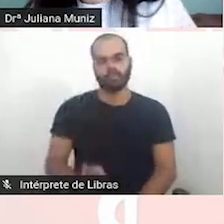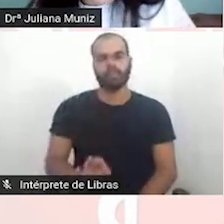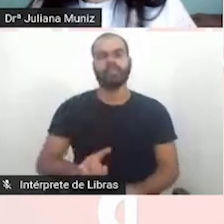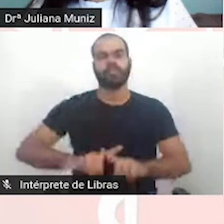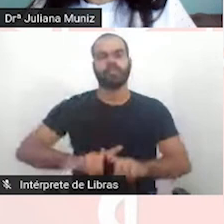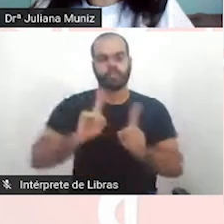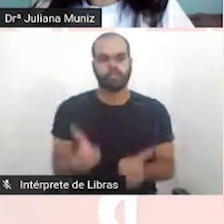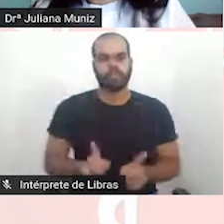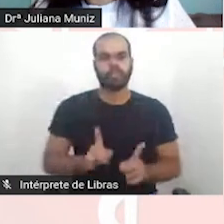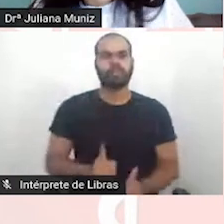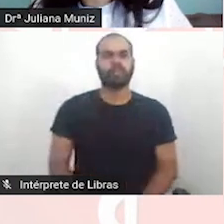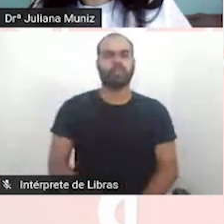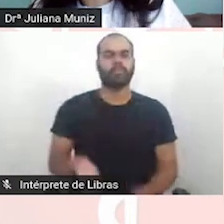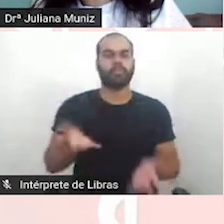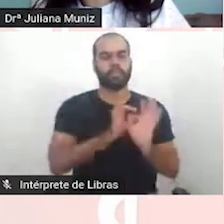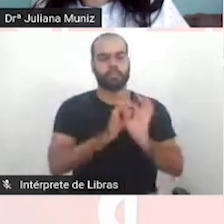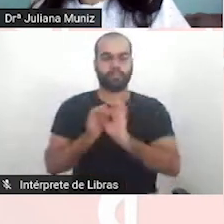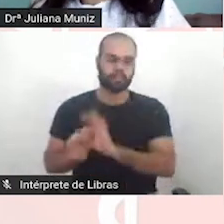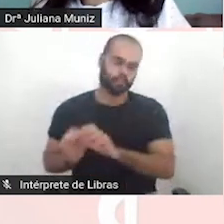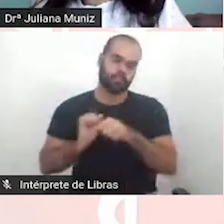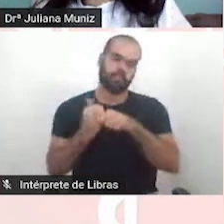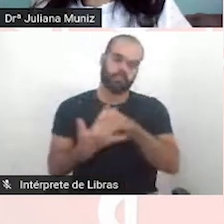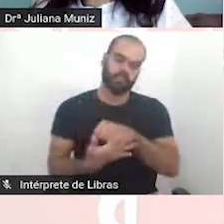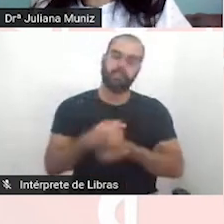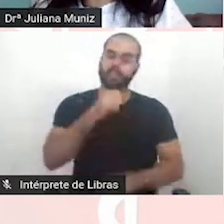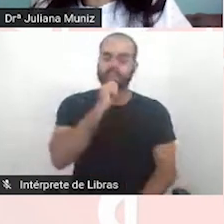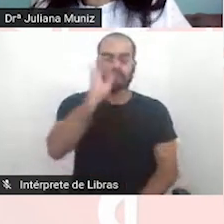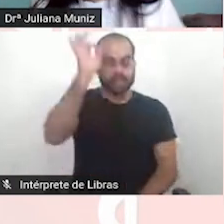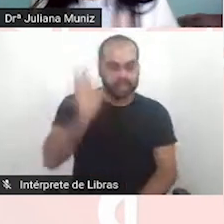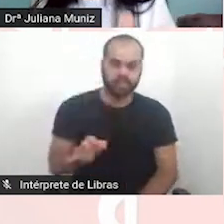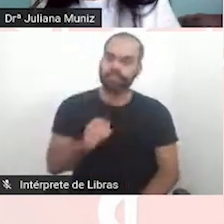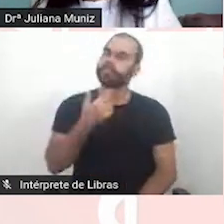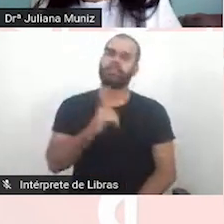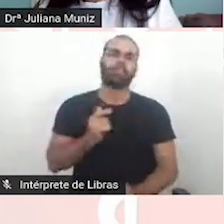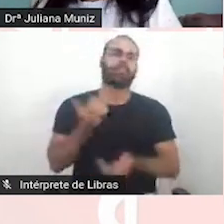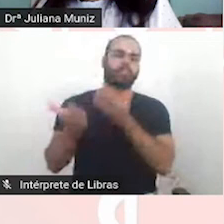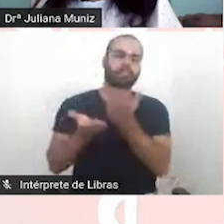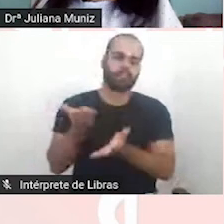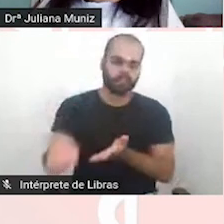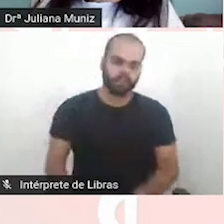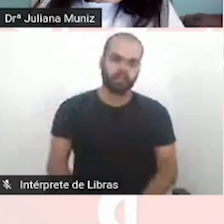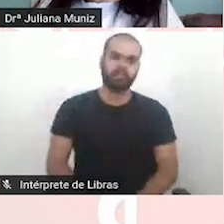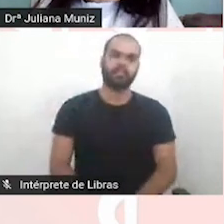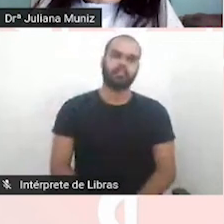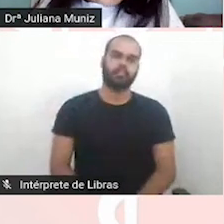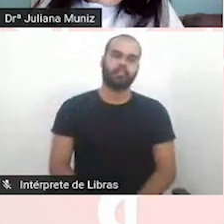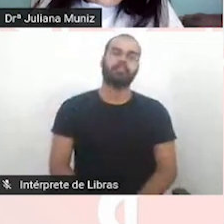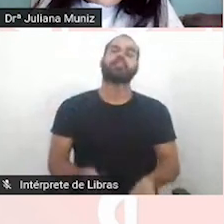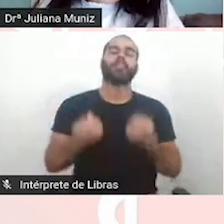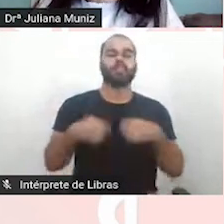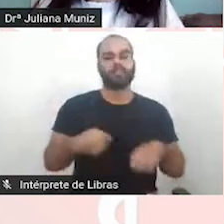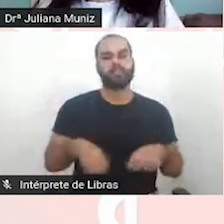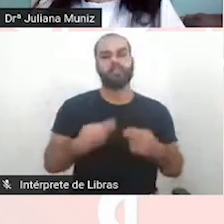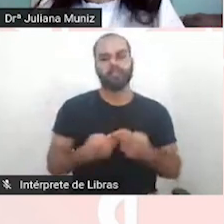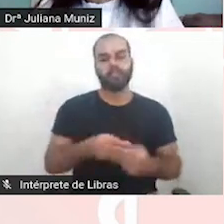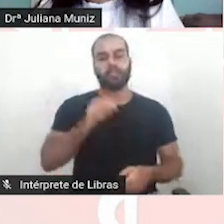da pandemia do coronavírus, a gente ficou com essa incerteza. Então, ele divulgou, né, essa frase dizendo que se nós reconhecermos